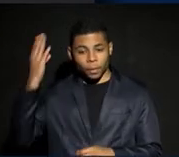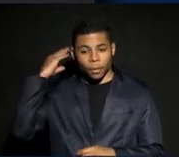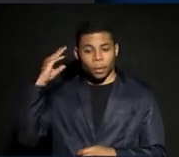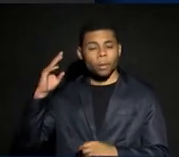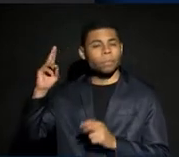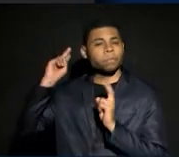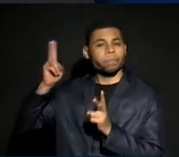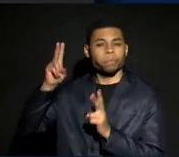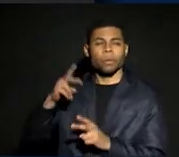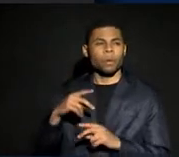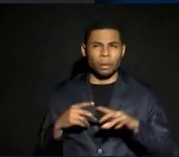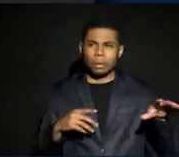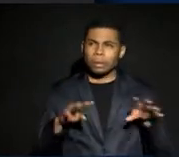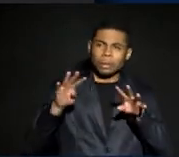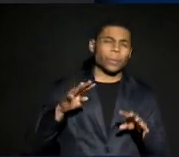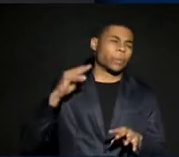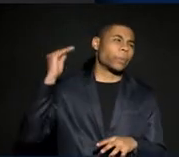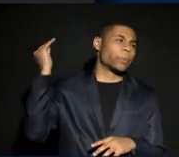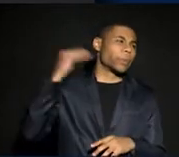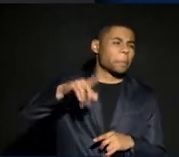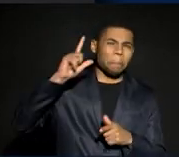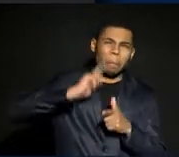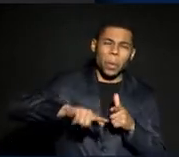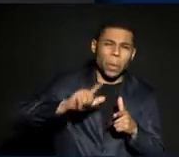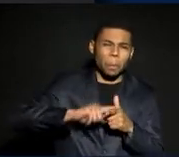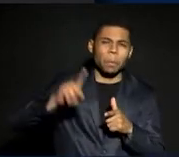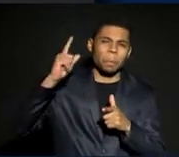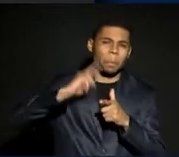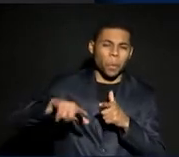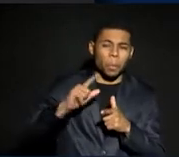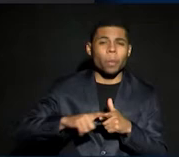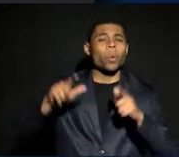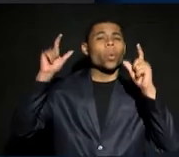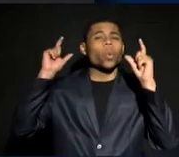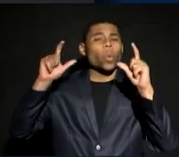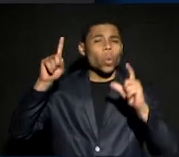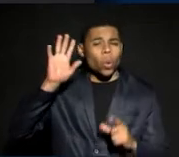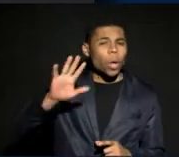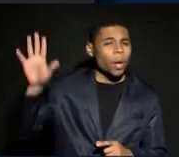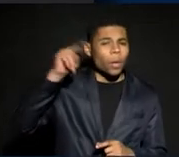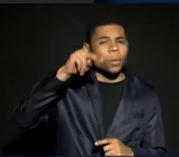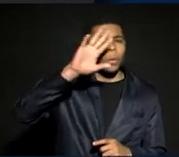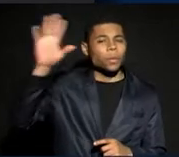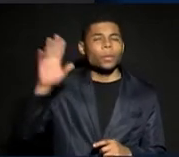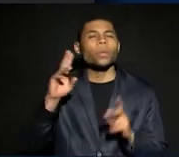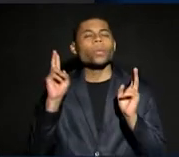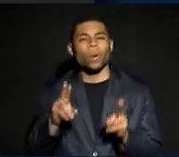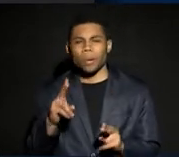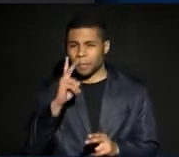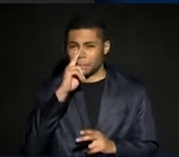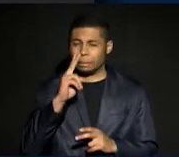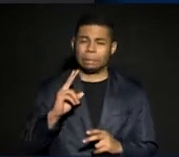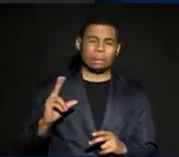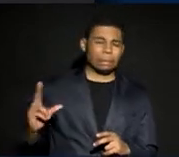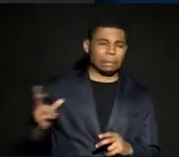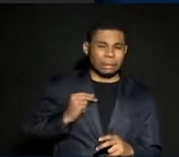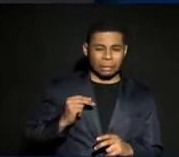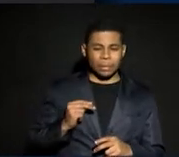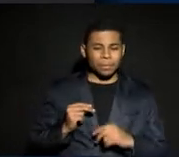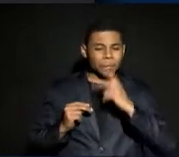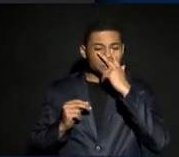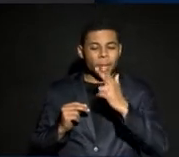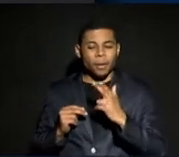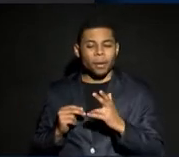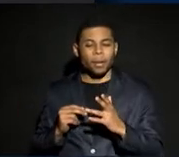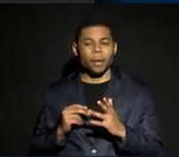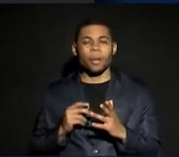sempre vista como um problema insolúvel, como uma região que era aquela bola de ferro no pé que não